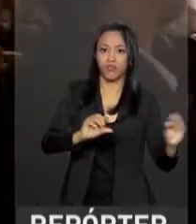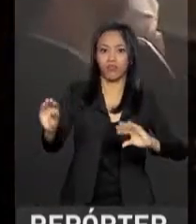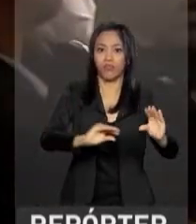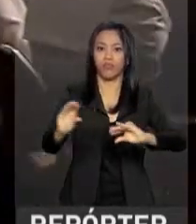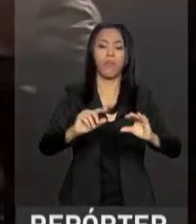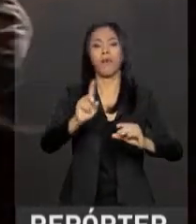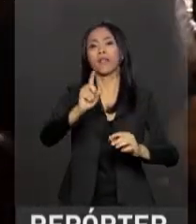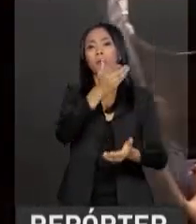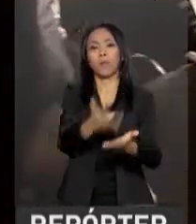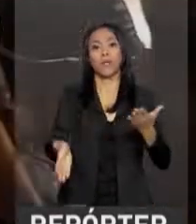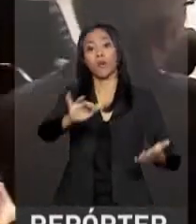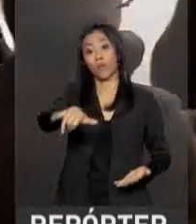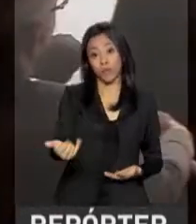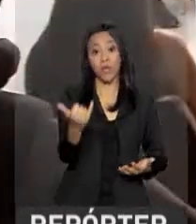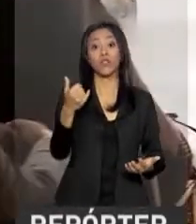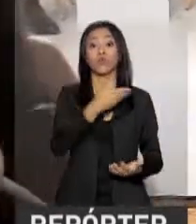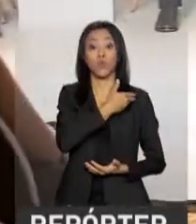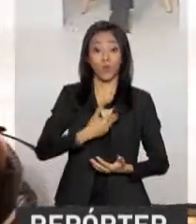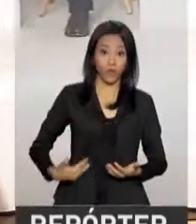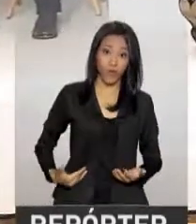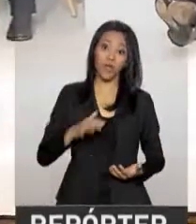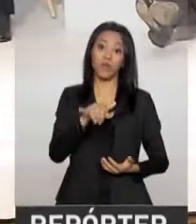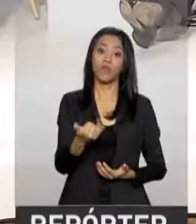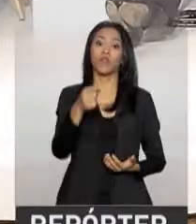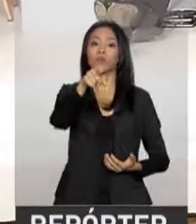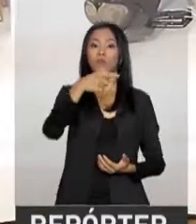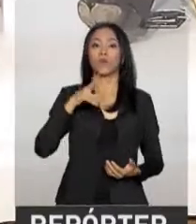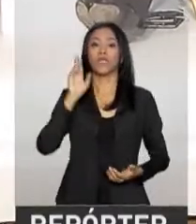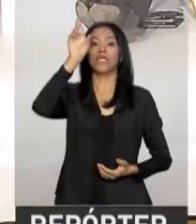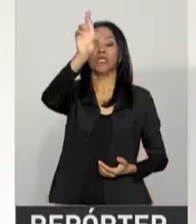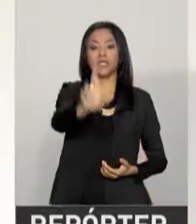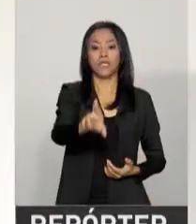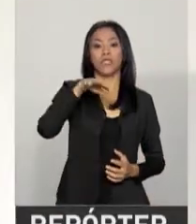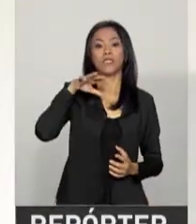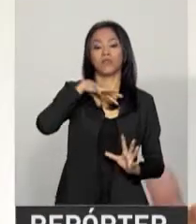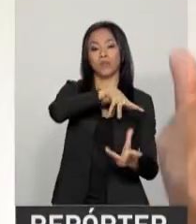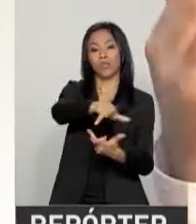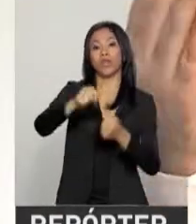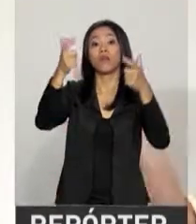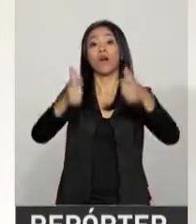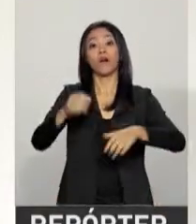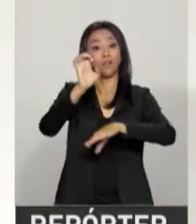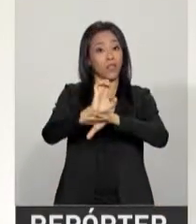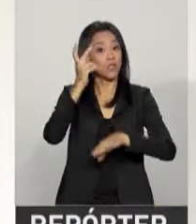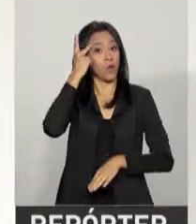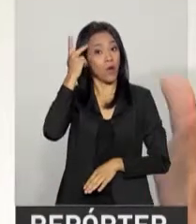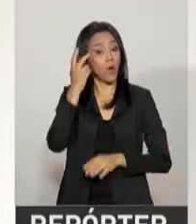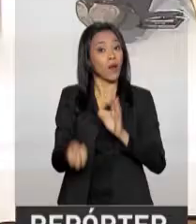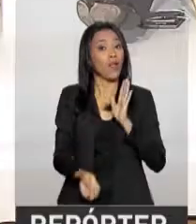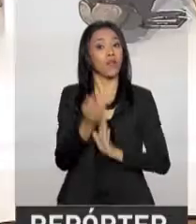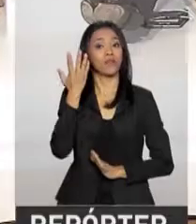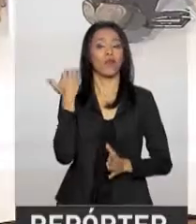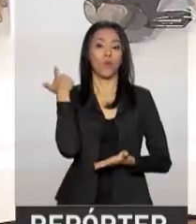perder a oportunidade o governo aproveitou a presença de líderes empresariais no fórum econômico mundial em são paulo para lançar a